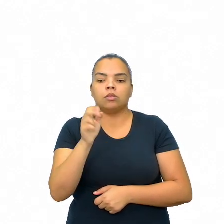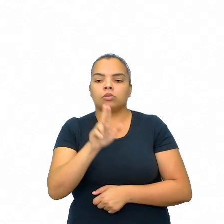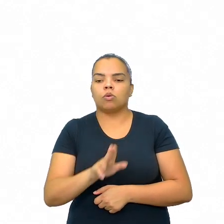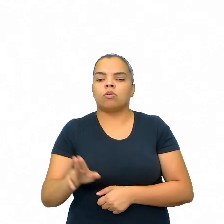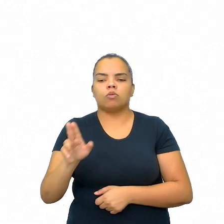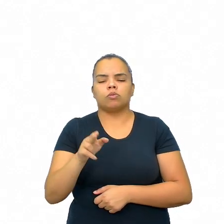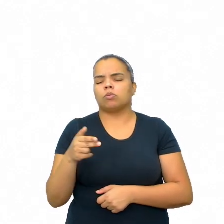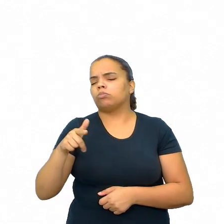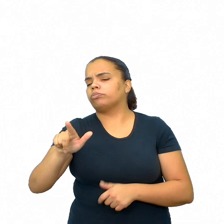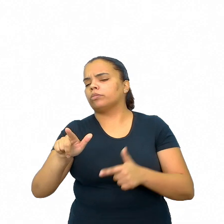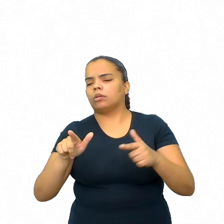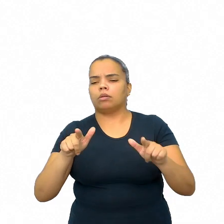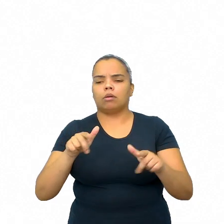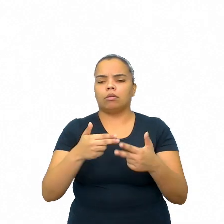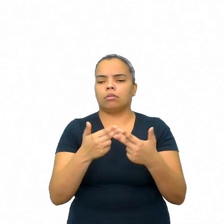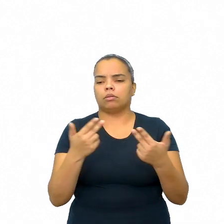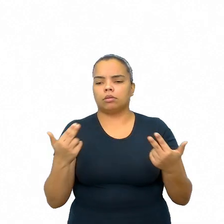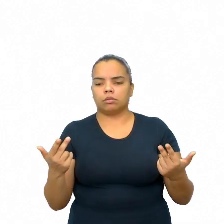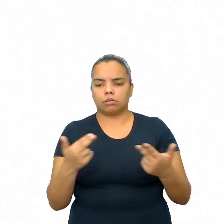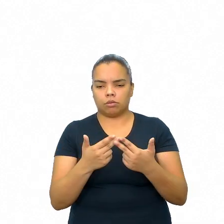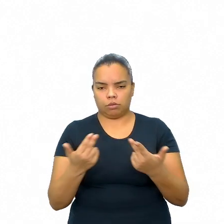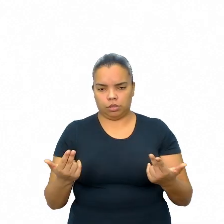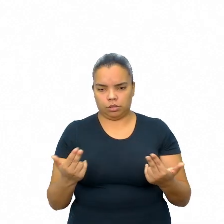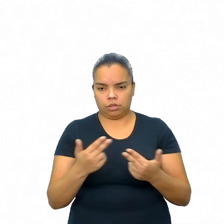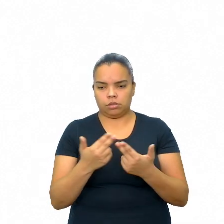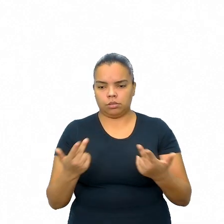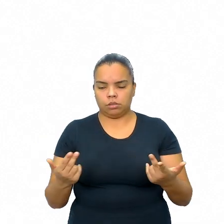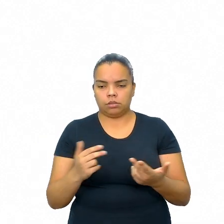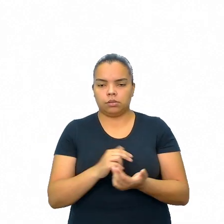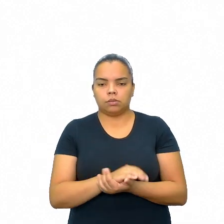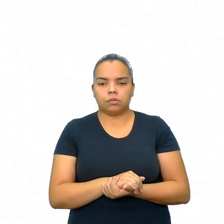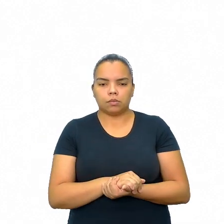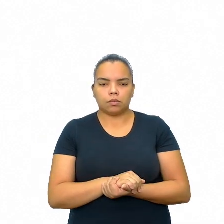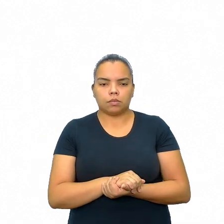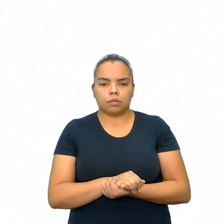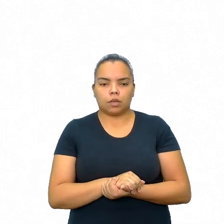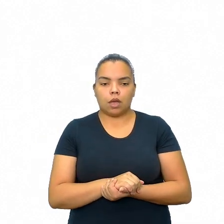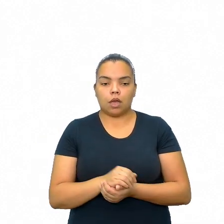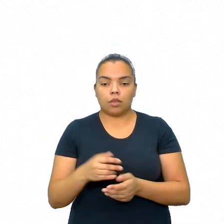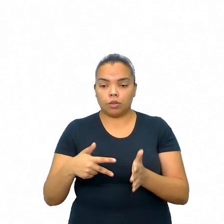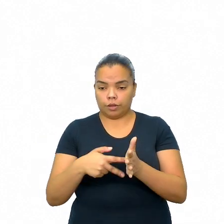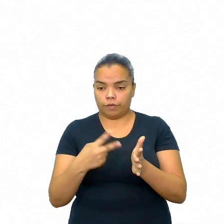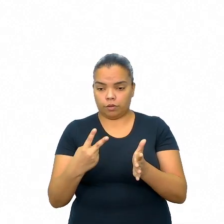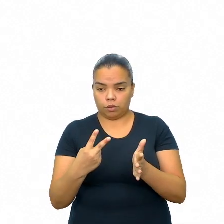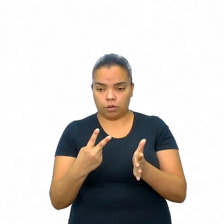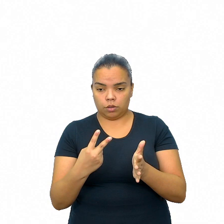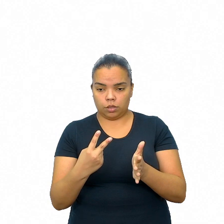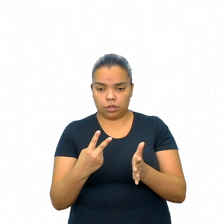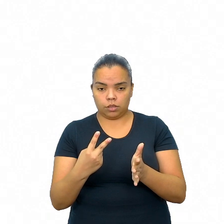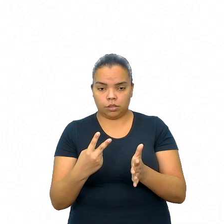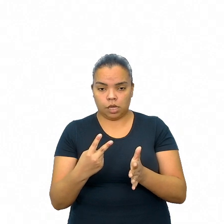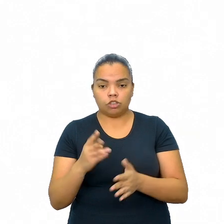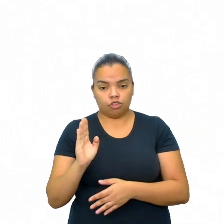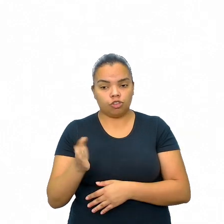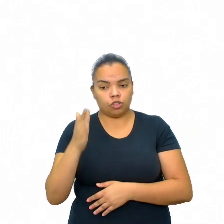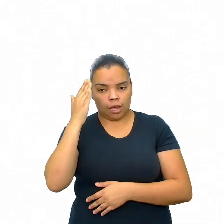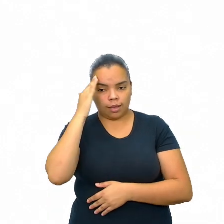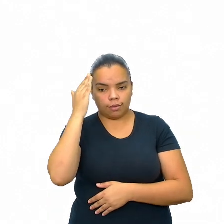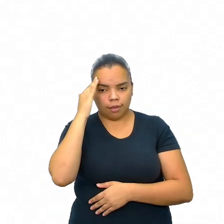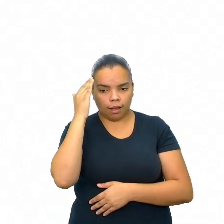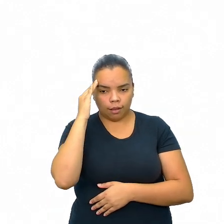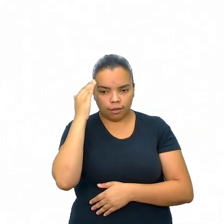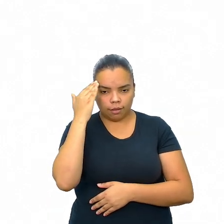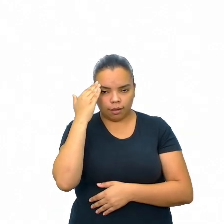usam outros sinais, pseudoletras, pseudonúmeros, desenhos. No nível 2, os estudantes compreendem que para